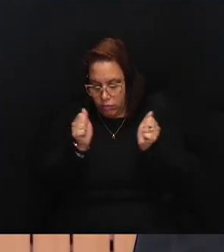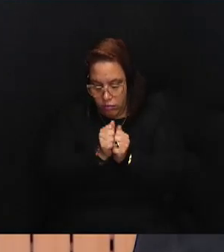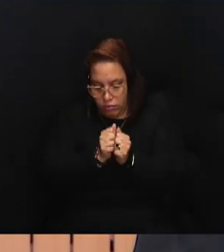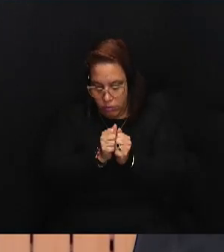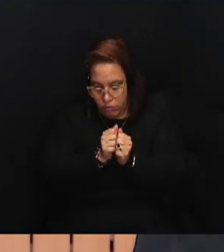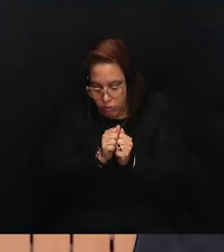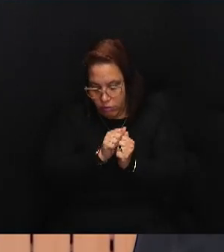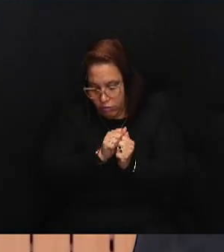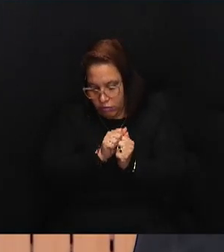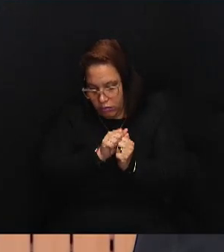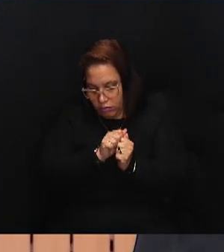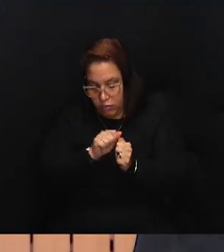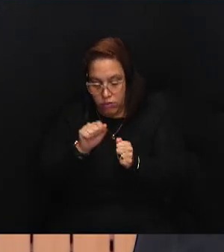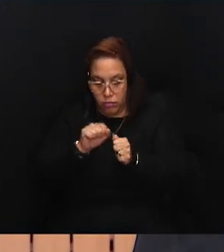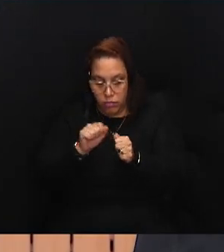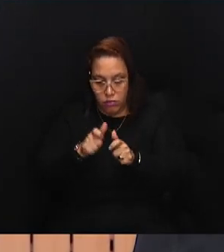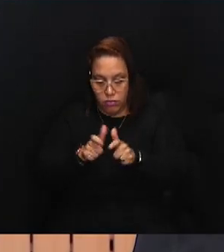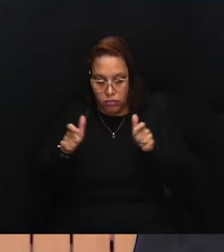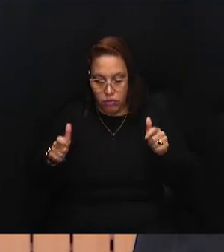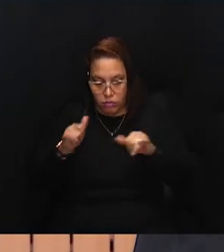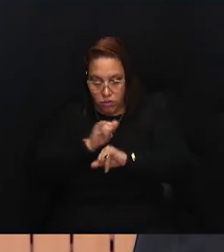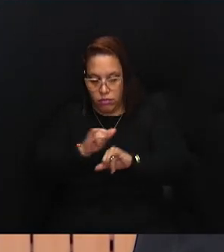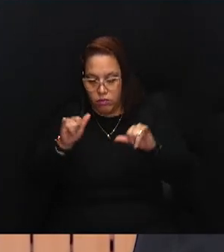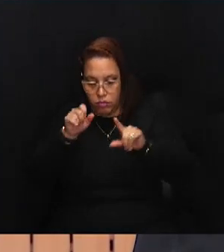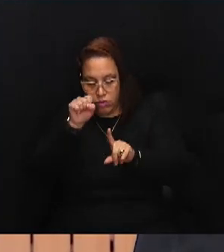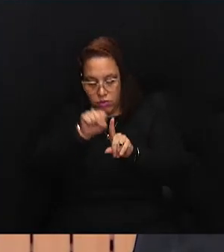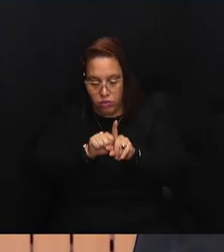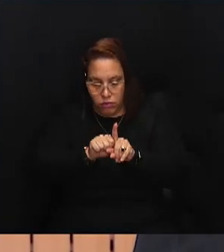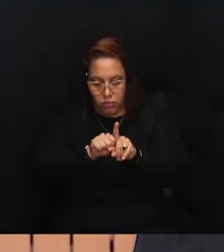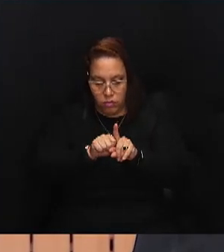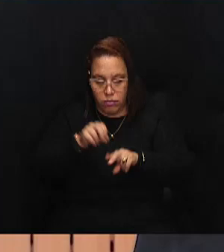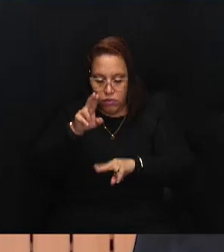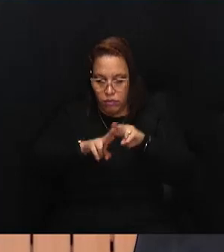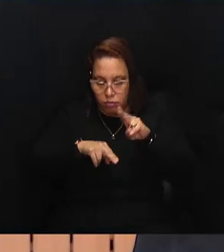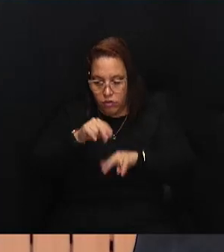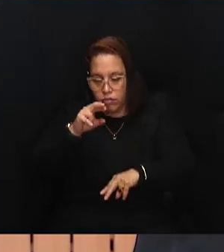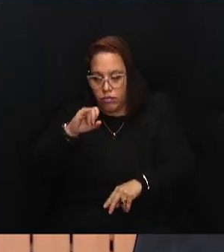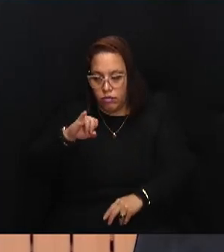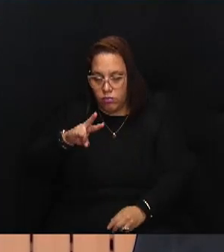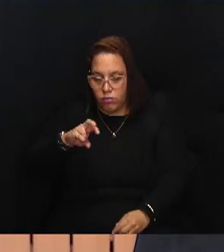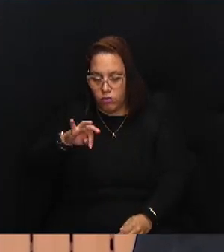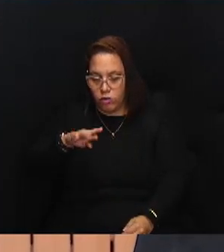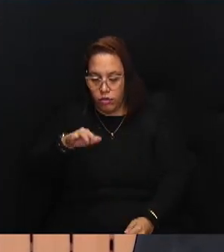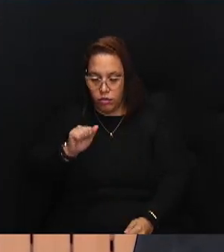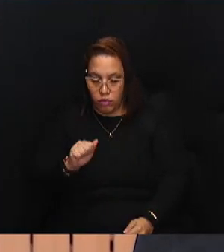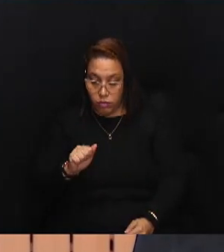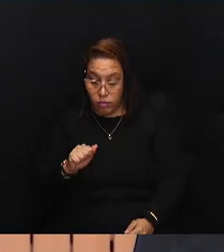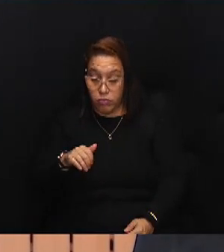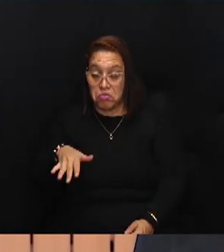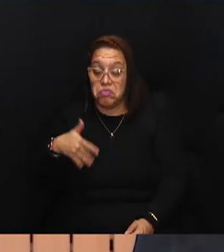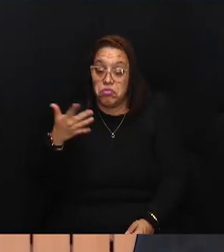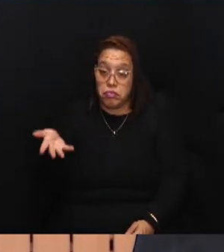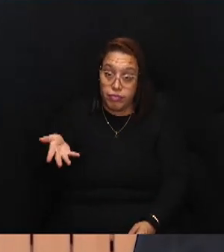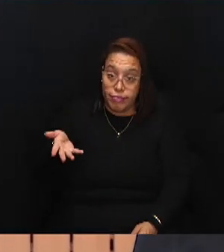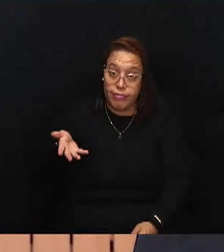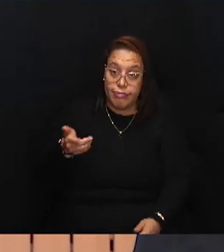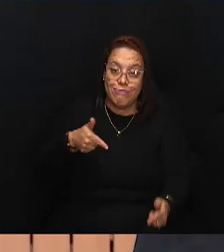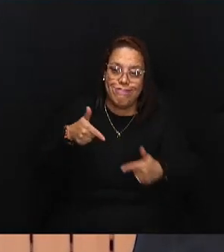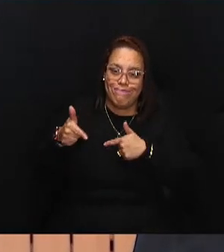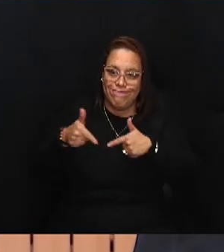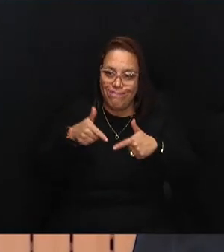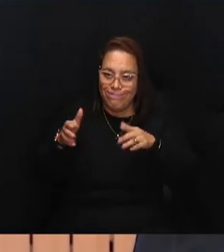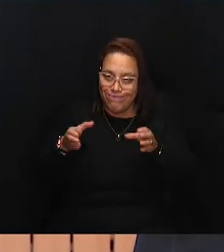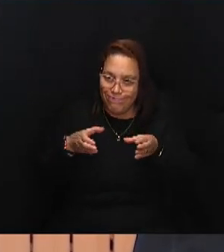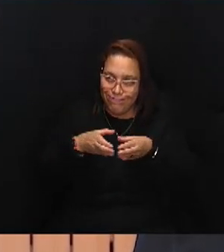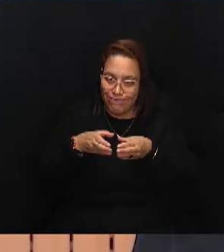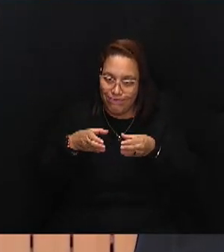estamos realizando a maior campanha do Junho Violeta da história de Campinas. E isso se dá pelo trabalho em